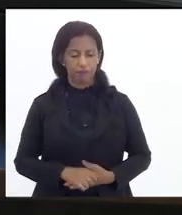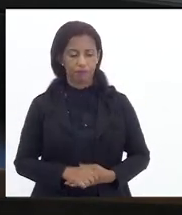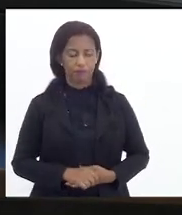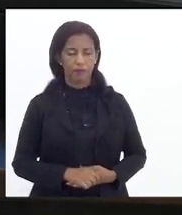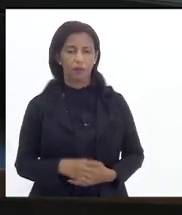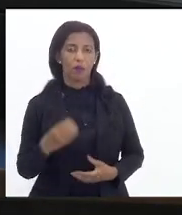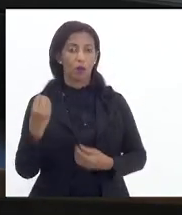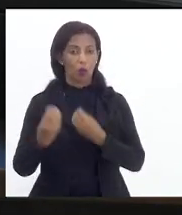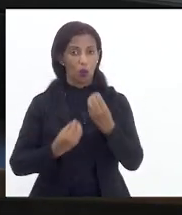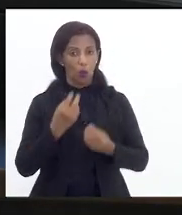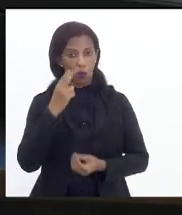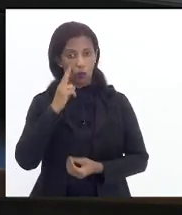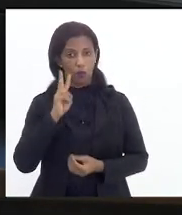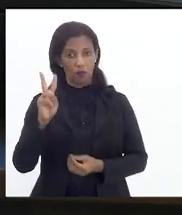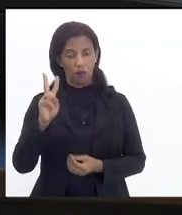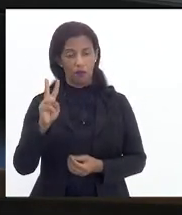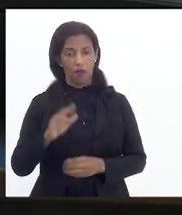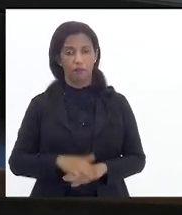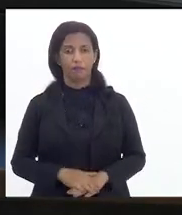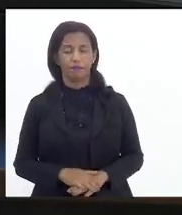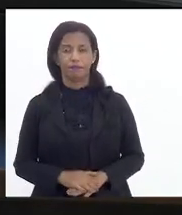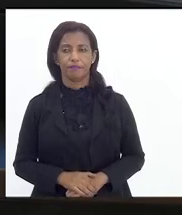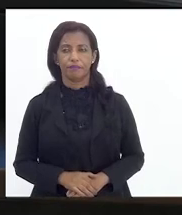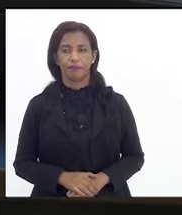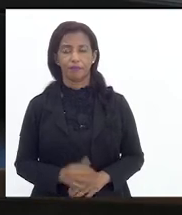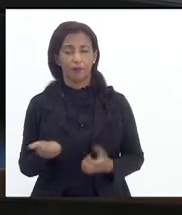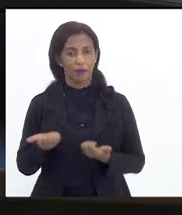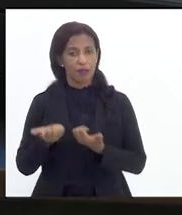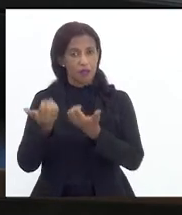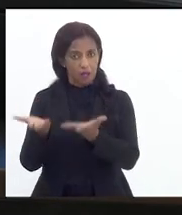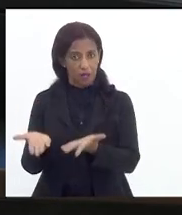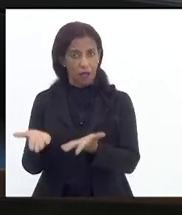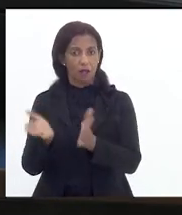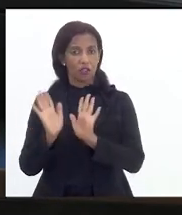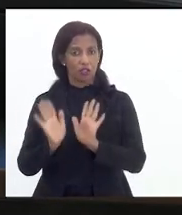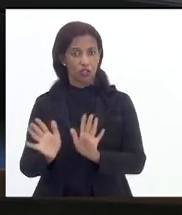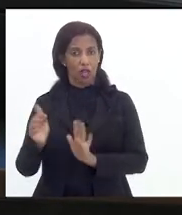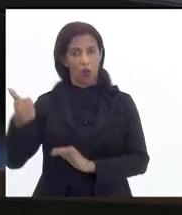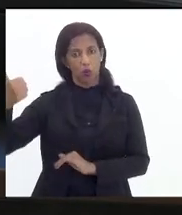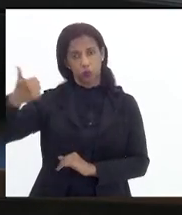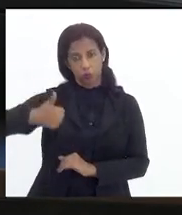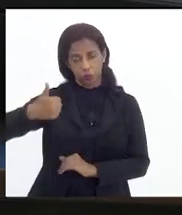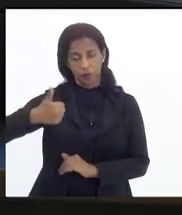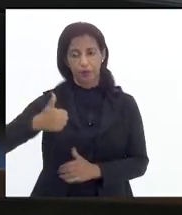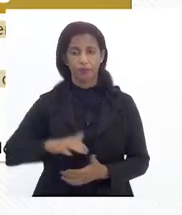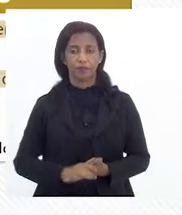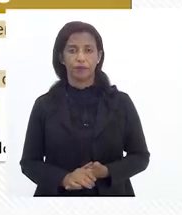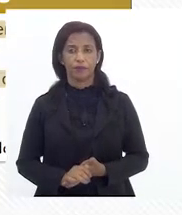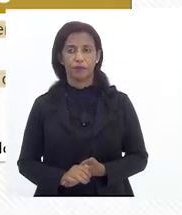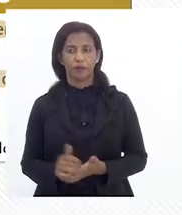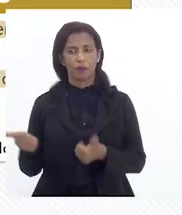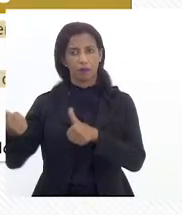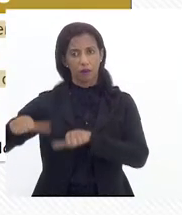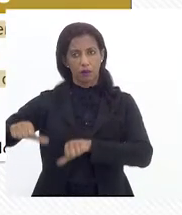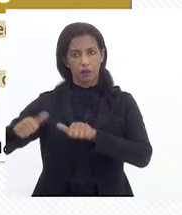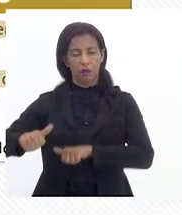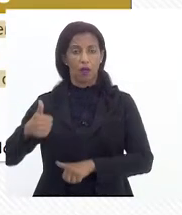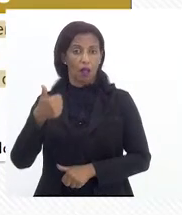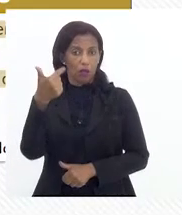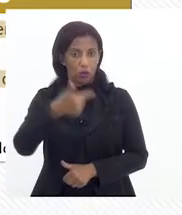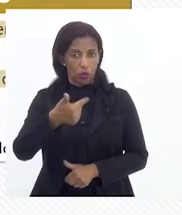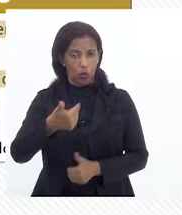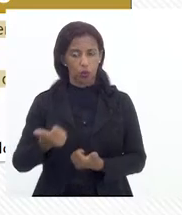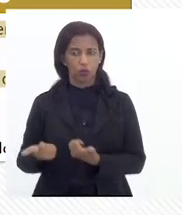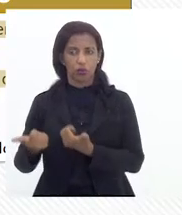como vocês vem aí a esquerda entregas que nós fizemos entrega um na diagnóstico eu falei entrega